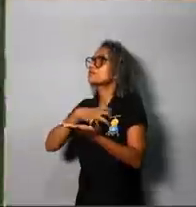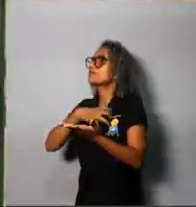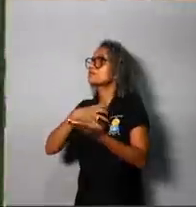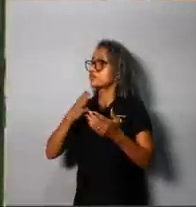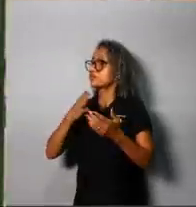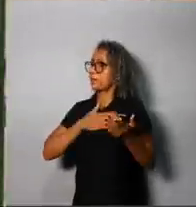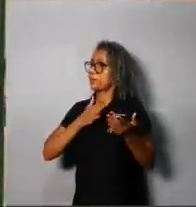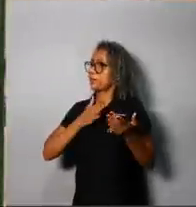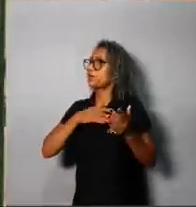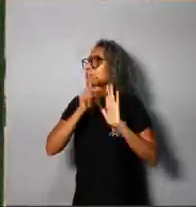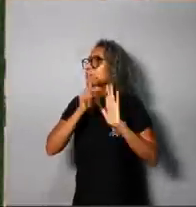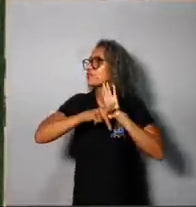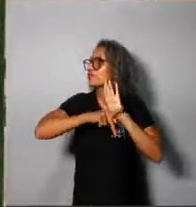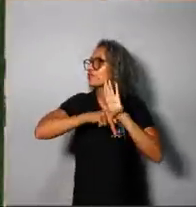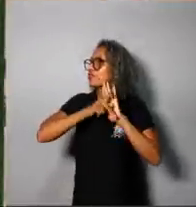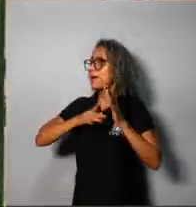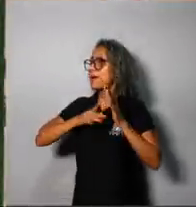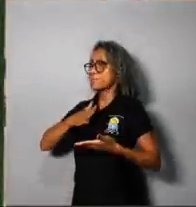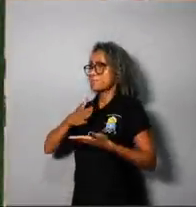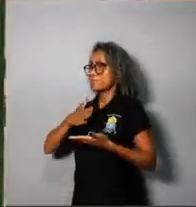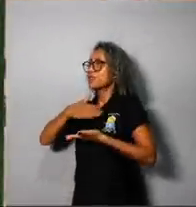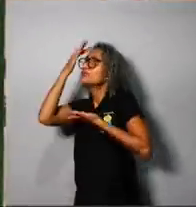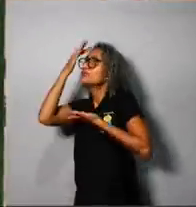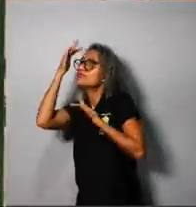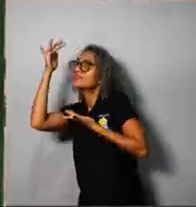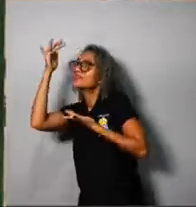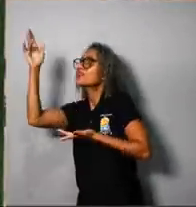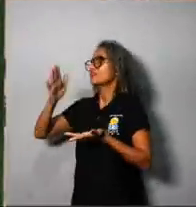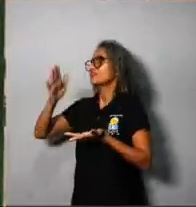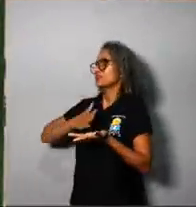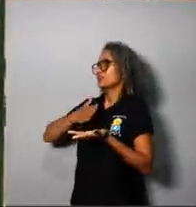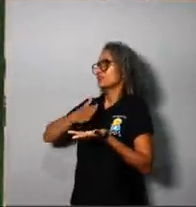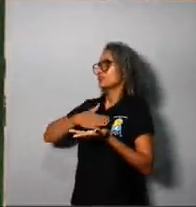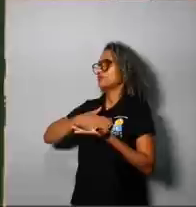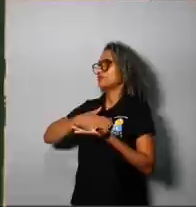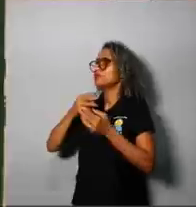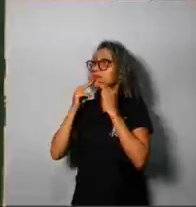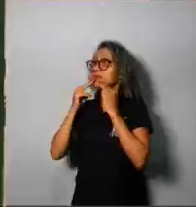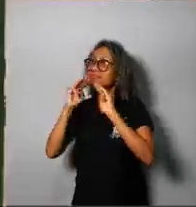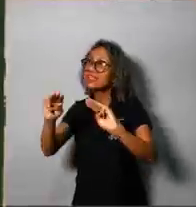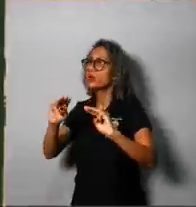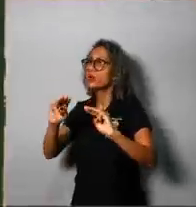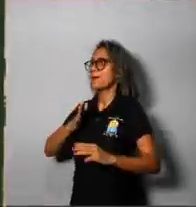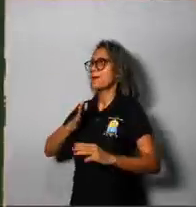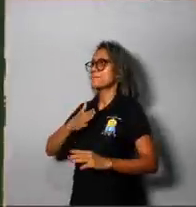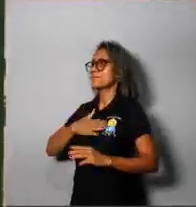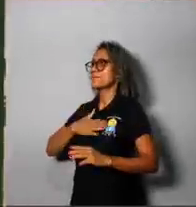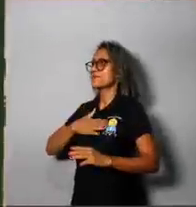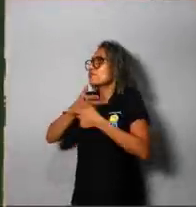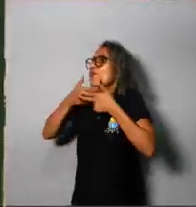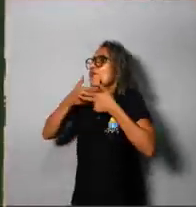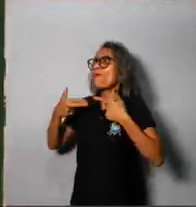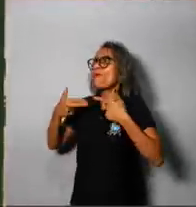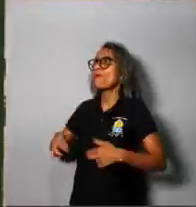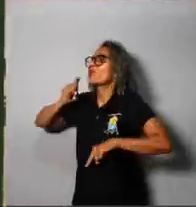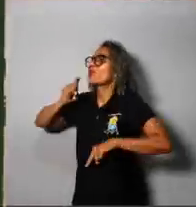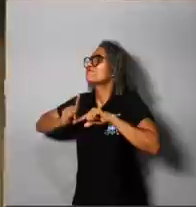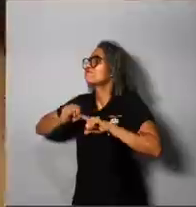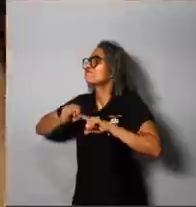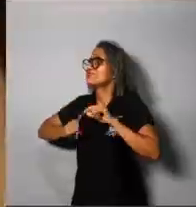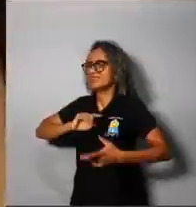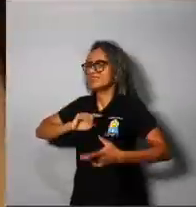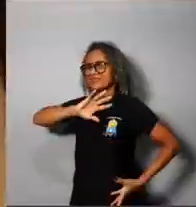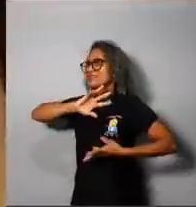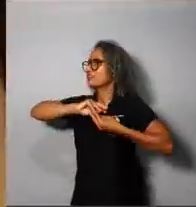meus sonhos, minha missão, minhas realizações, tudo o que tenho e tudo o